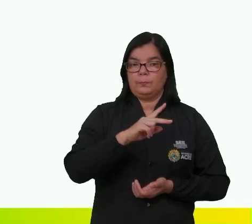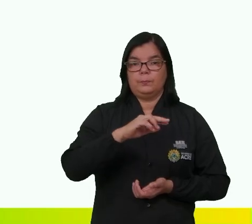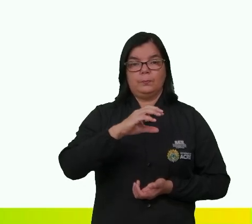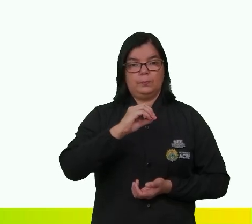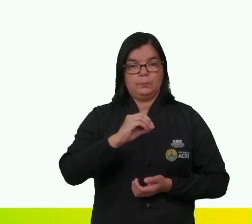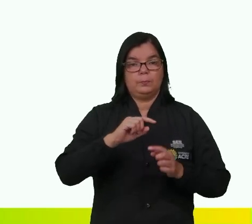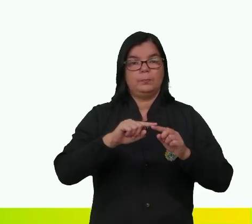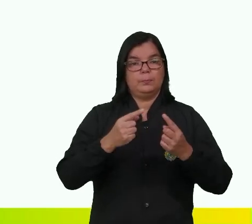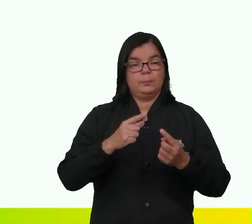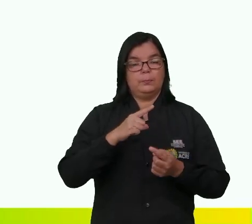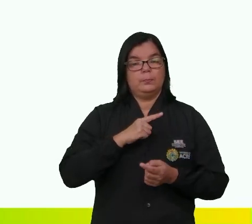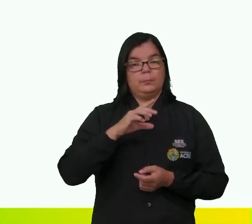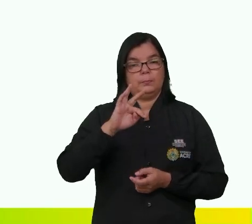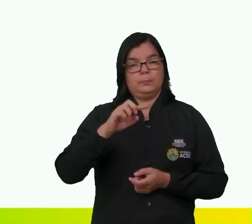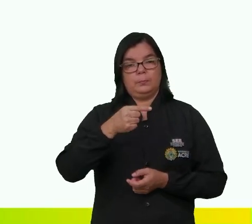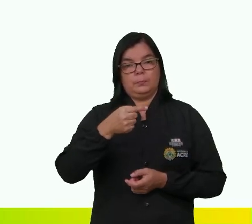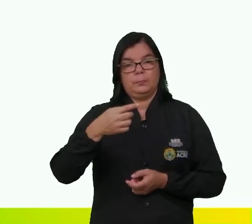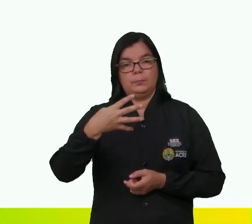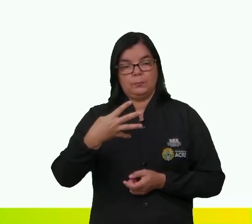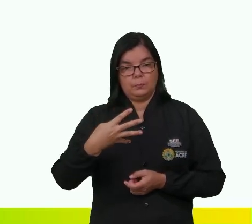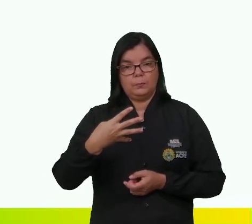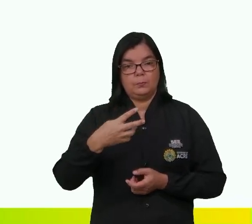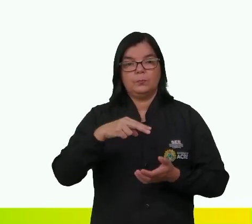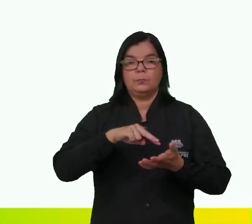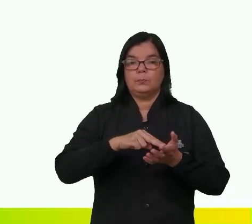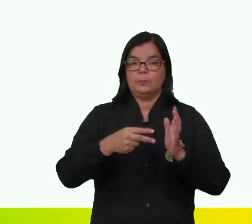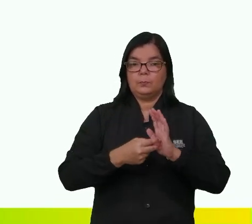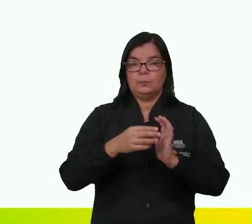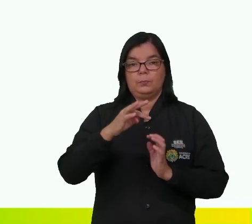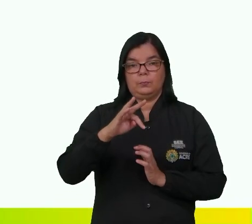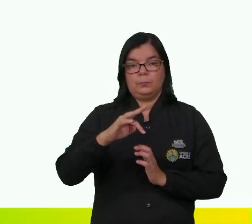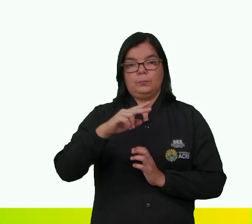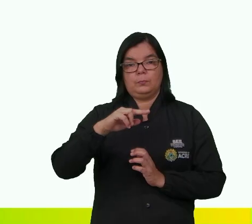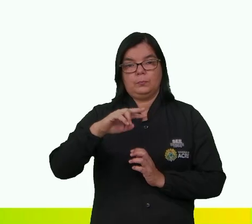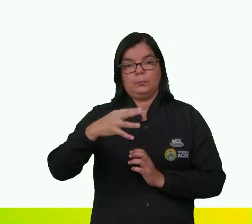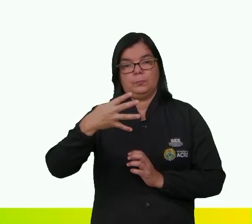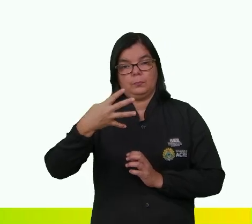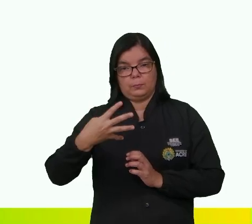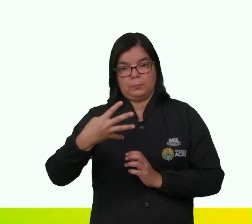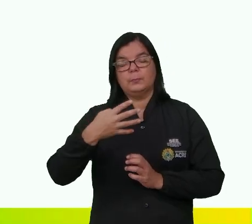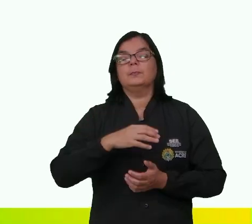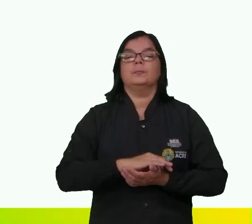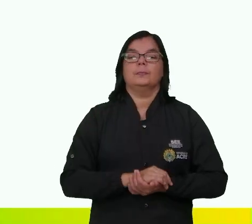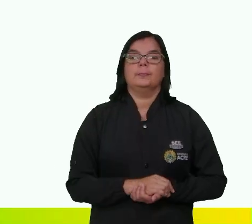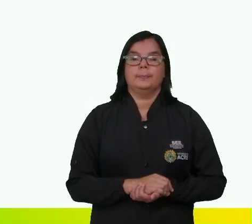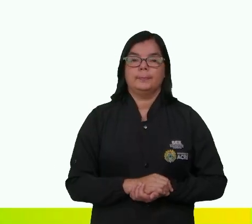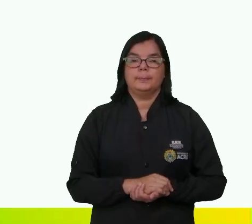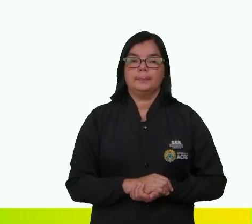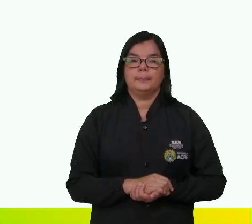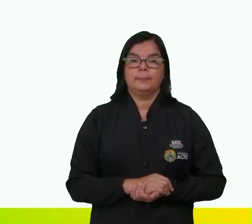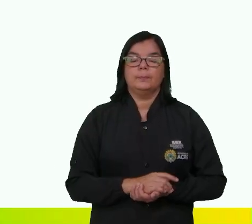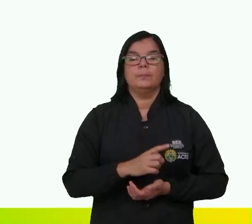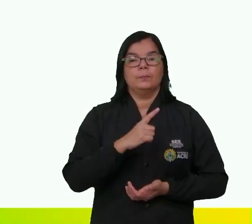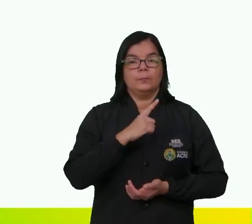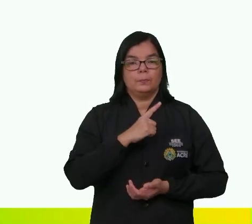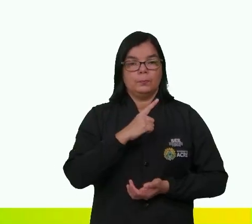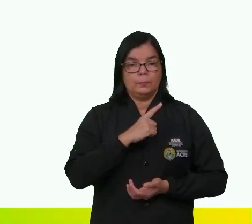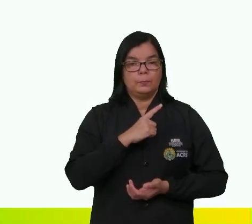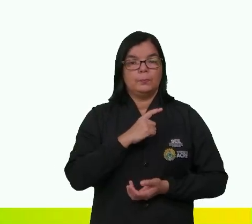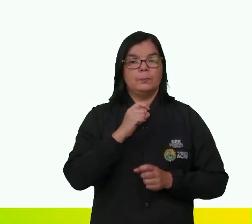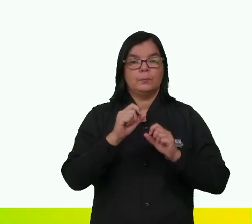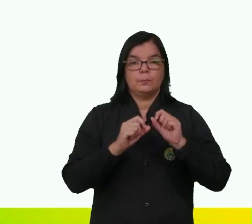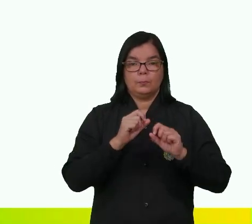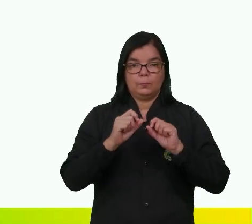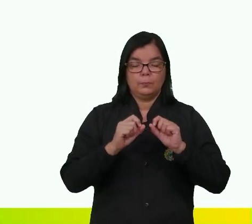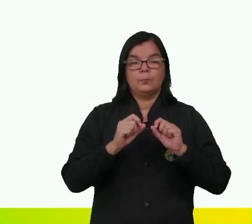Mas para t menos 4 ser 0, significa t igual a 4. Então, nesse momento, nós teremos,